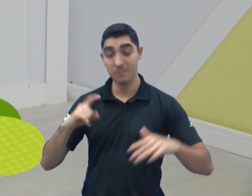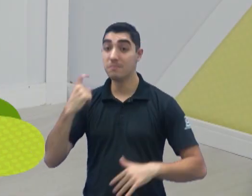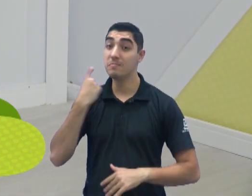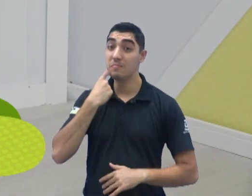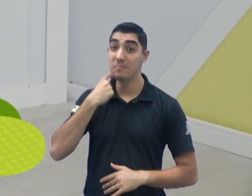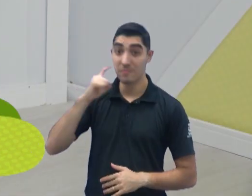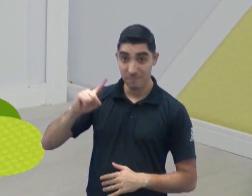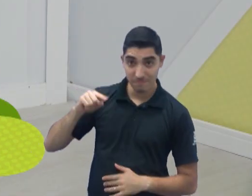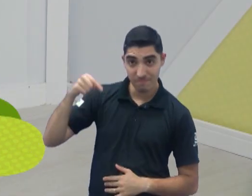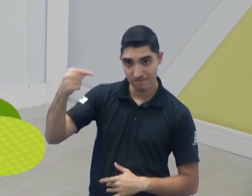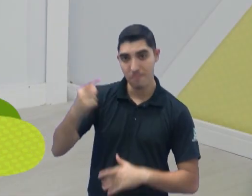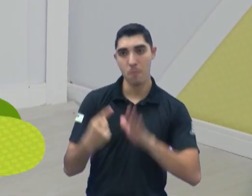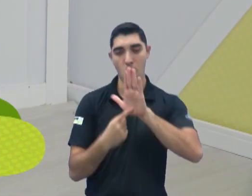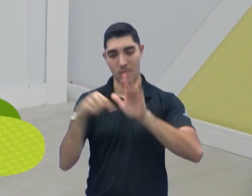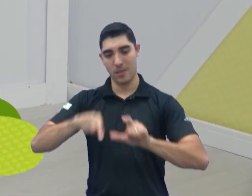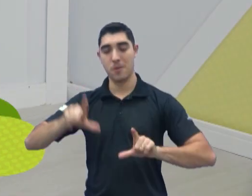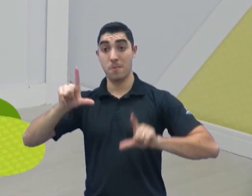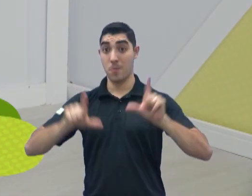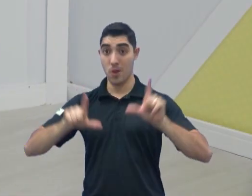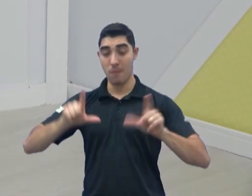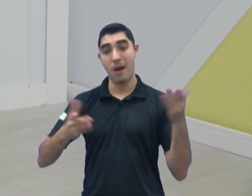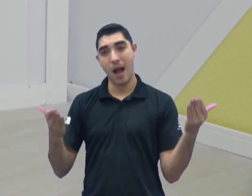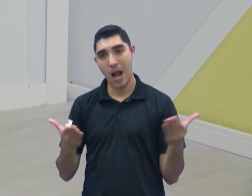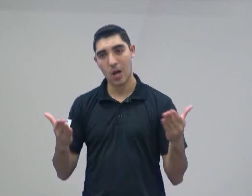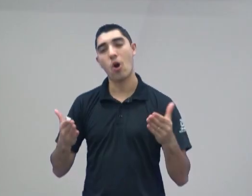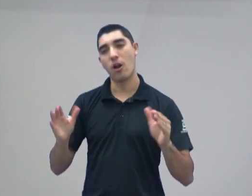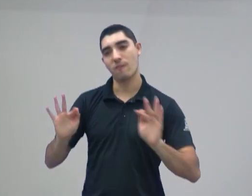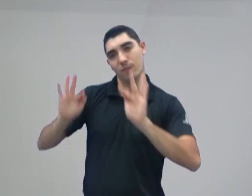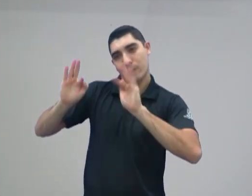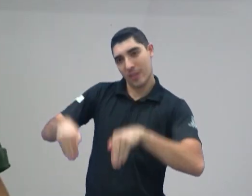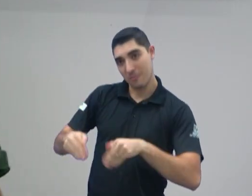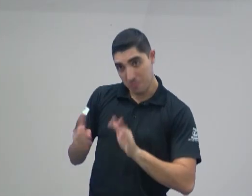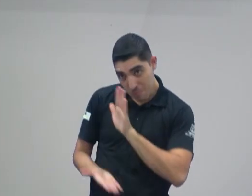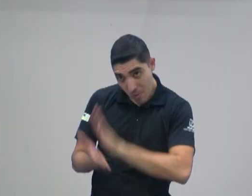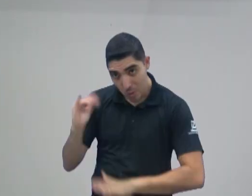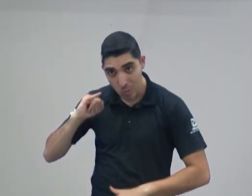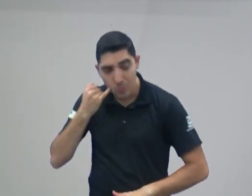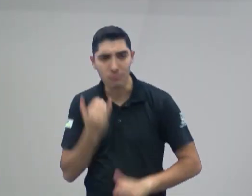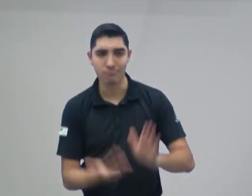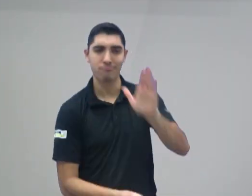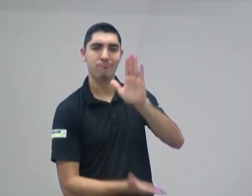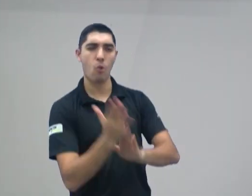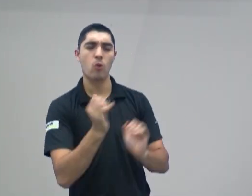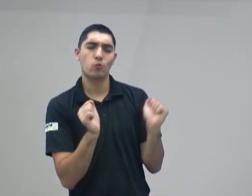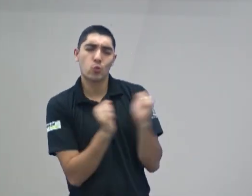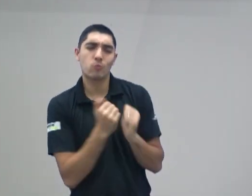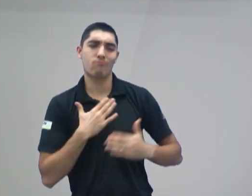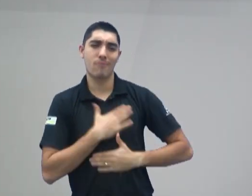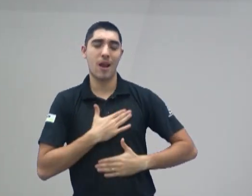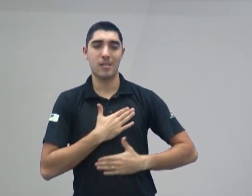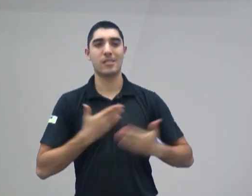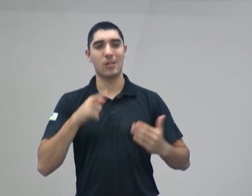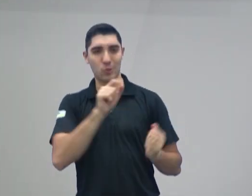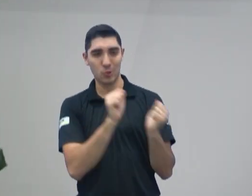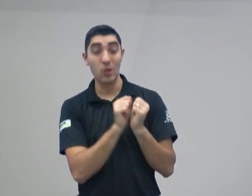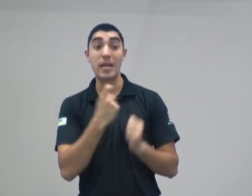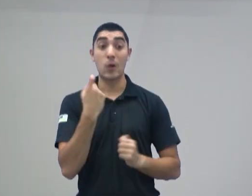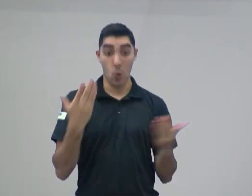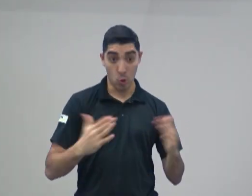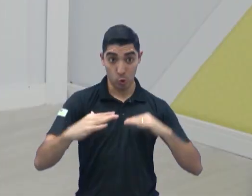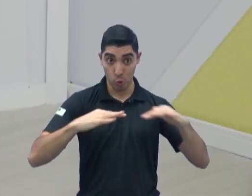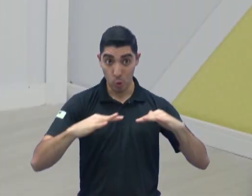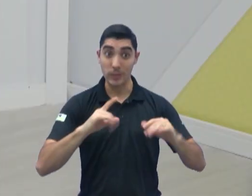detalhes para você aqui no Hora do Esporte, que vai chegando ao seu final. Vambora, João? Vambora, Vieira. Prazer estar ao seu lado. Hoje à noite tem São José, sexta-feira eu trago os detalhes